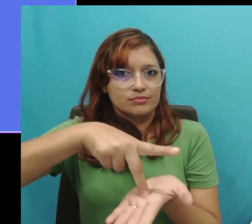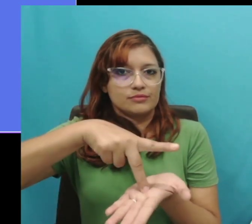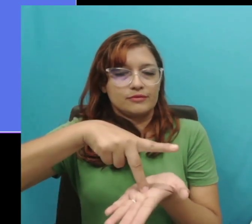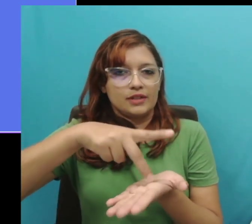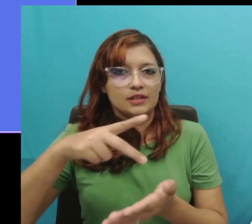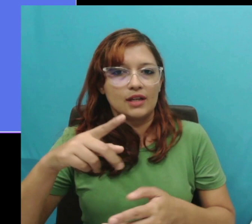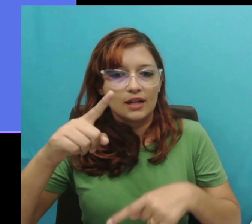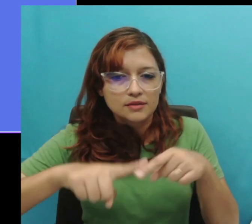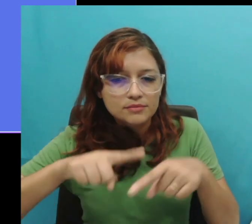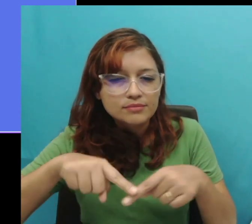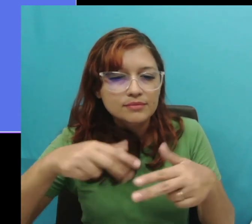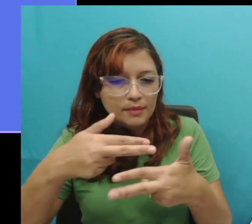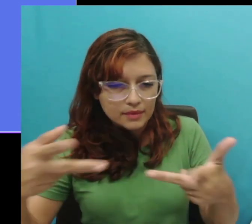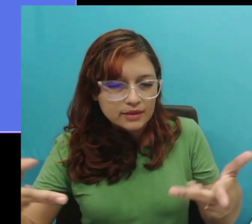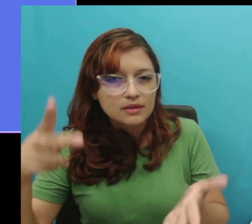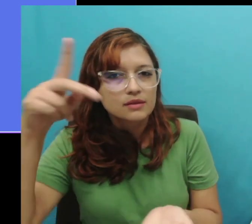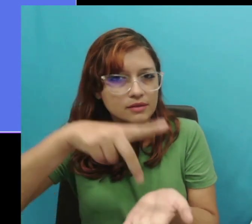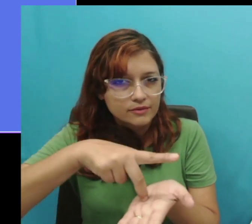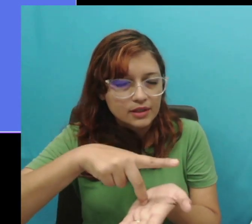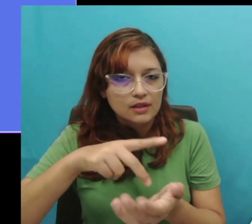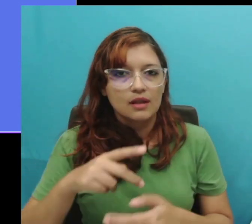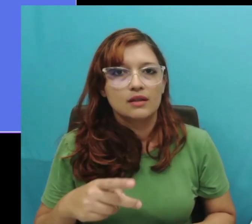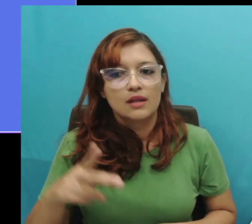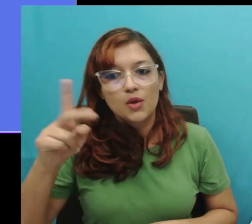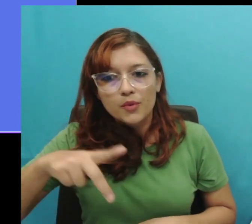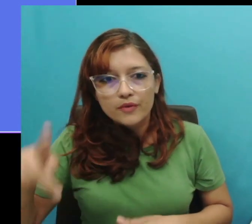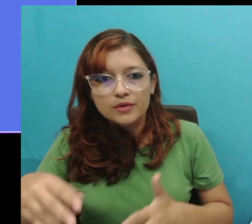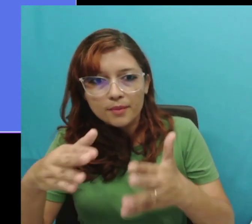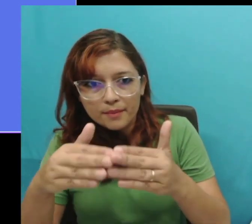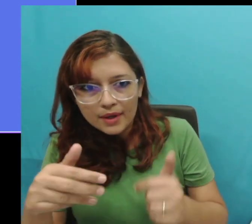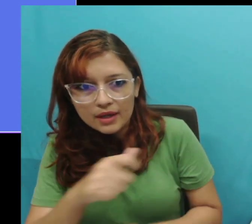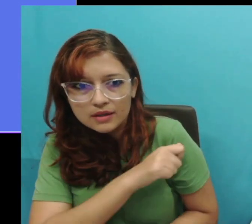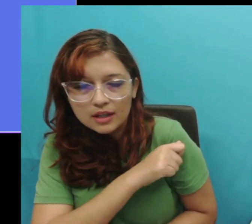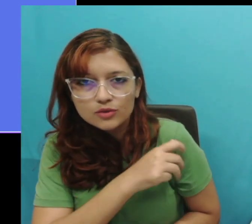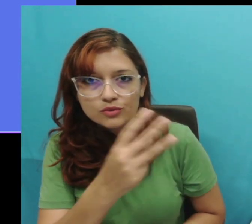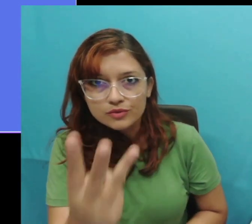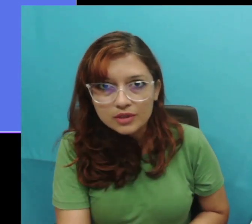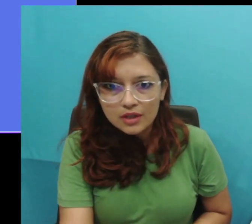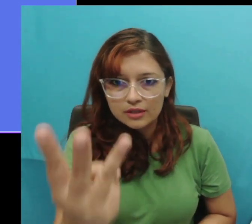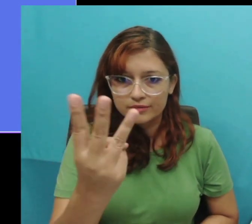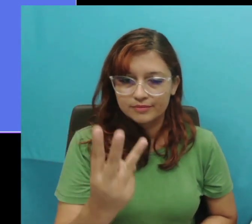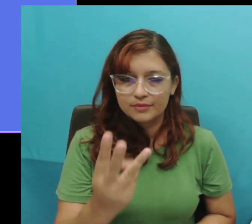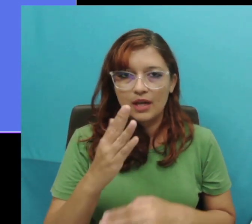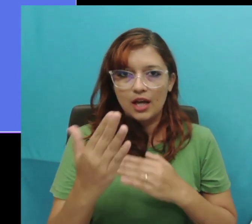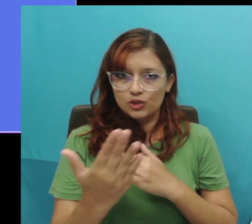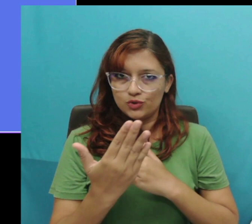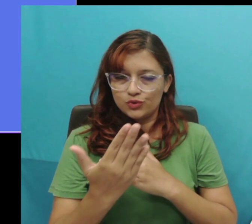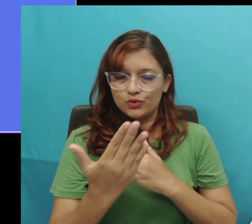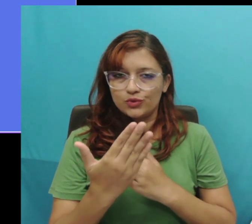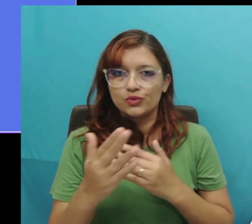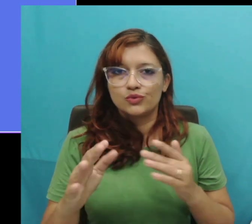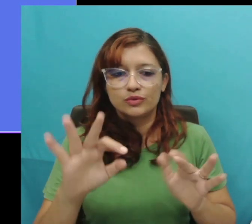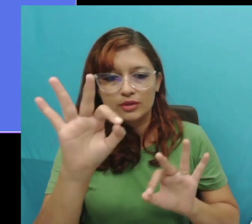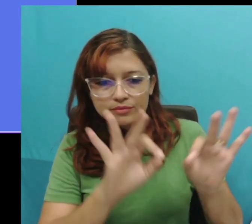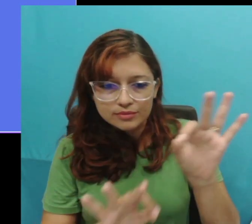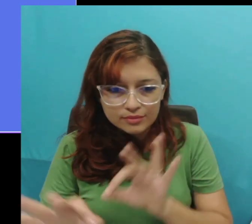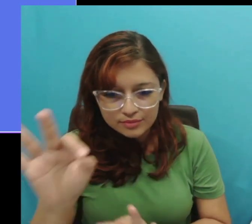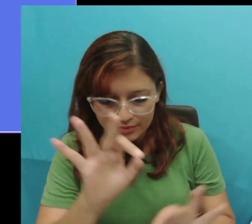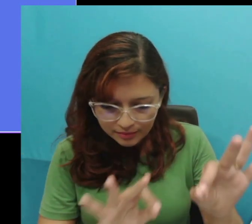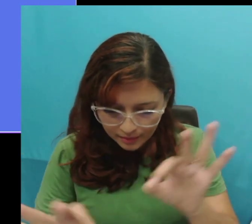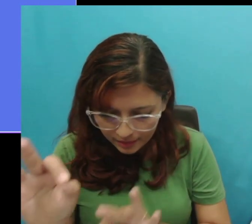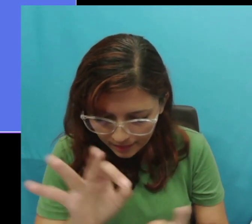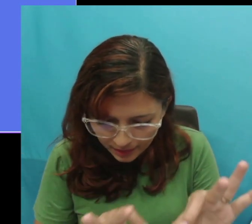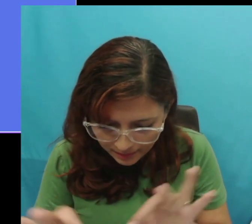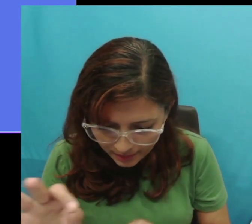em já iniciar com a abordagem experimental com experimento real. Então, o professor